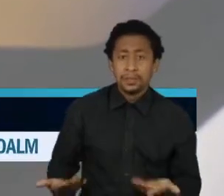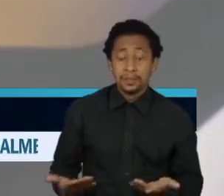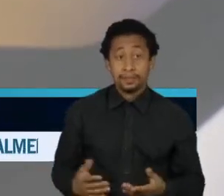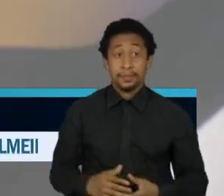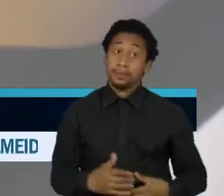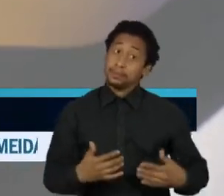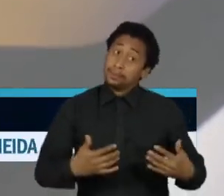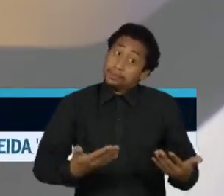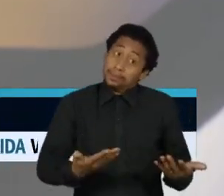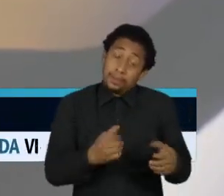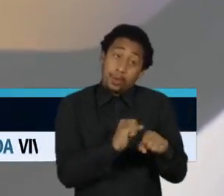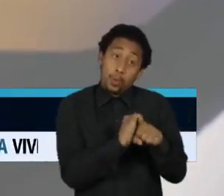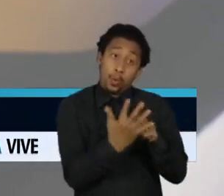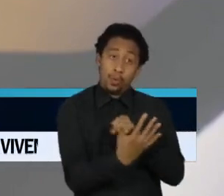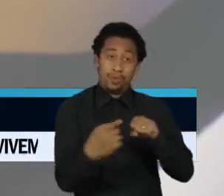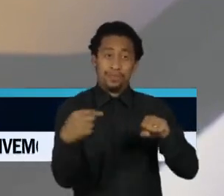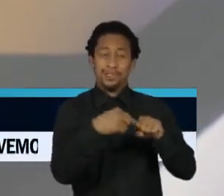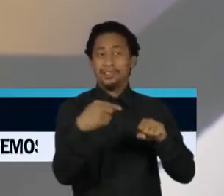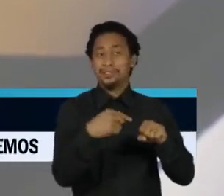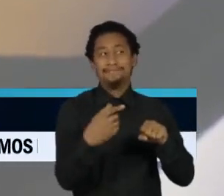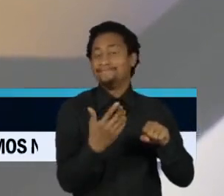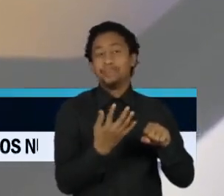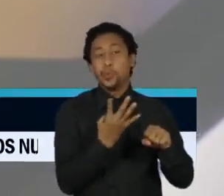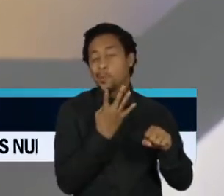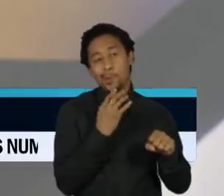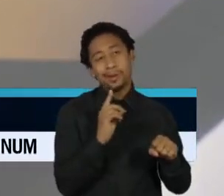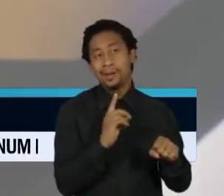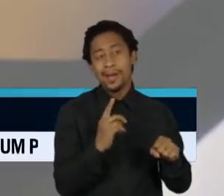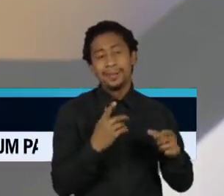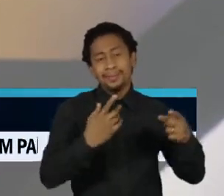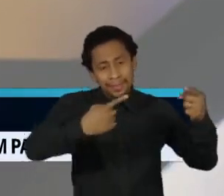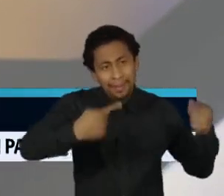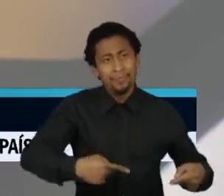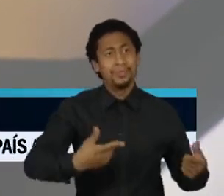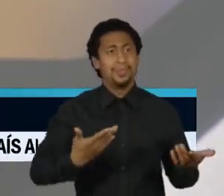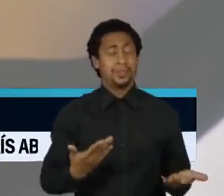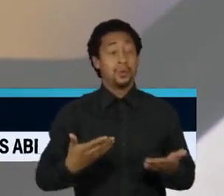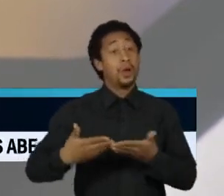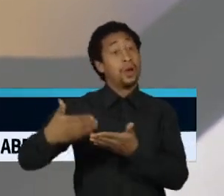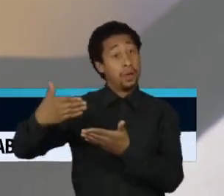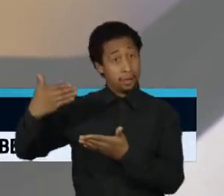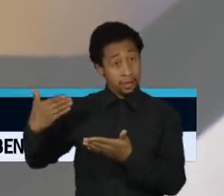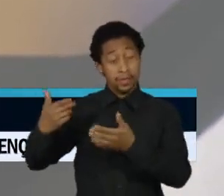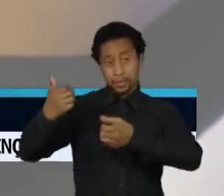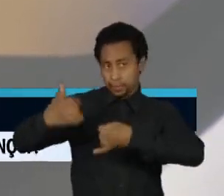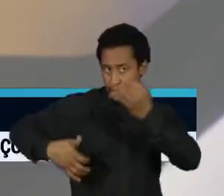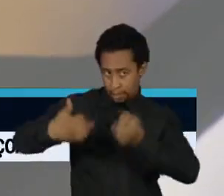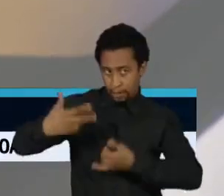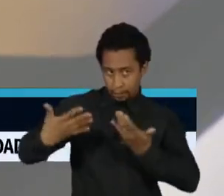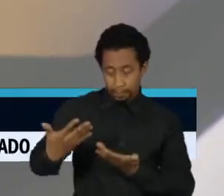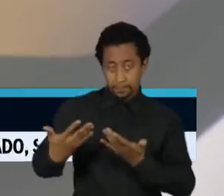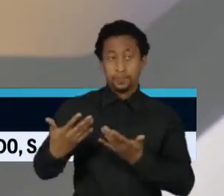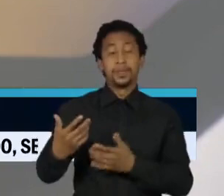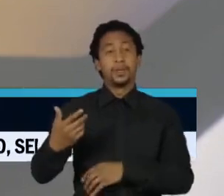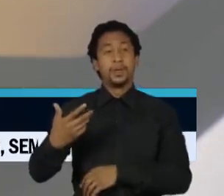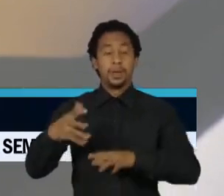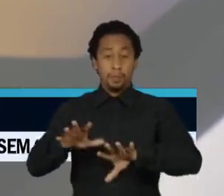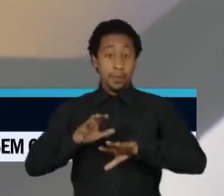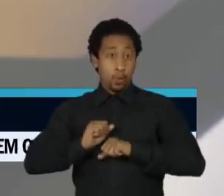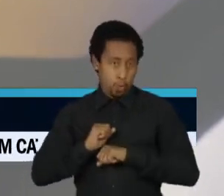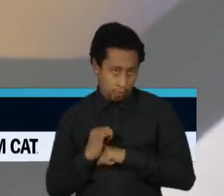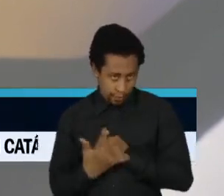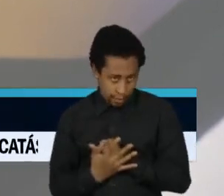dizer, você está tendo... Antigamente se falava que a infecção ou a vacina protegeria pelo menos